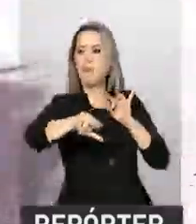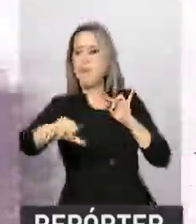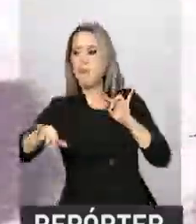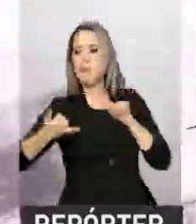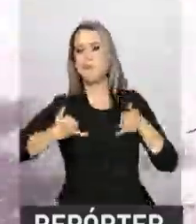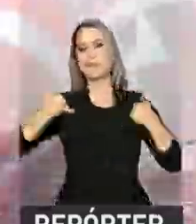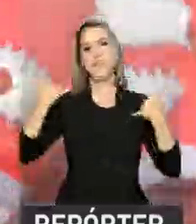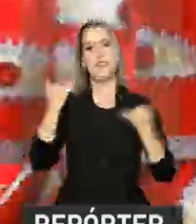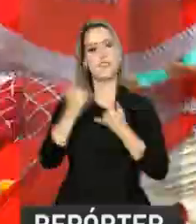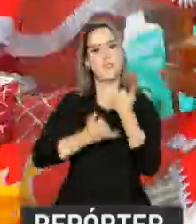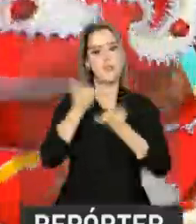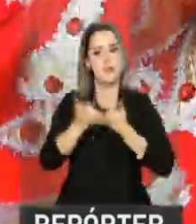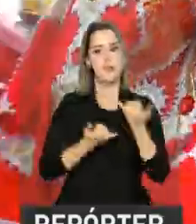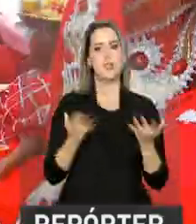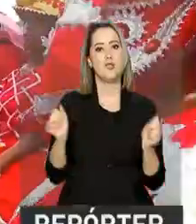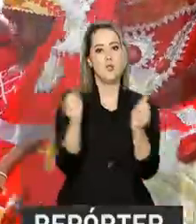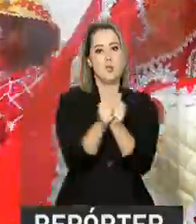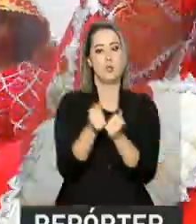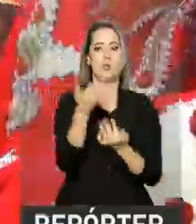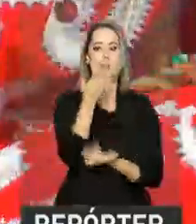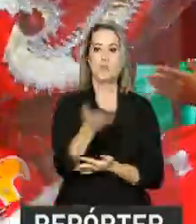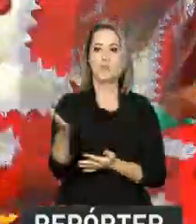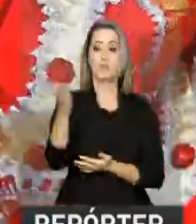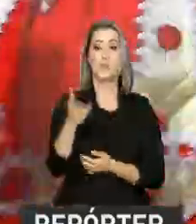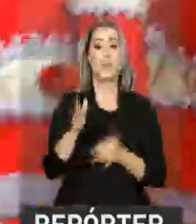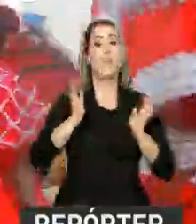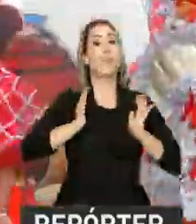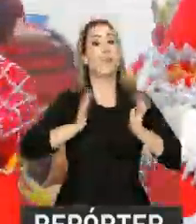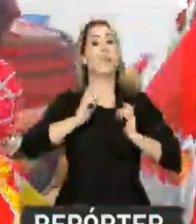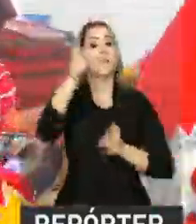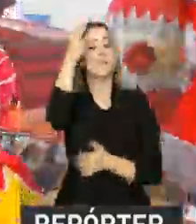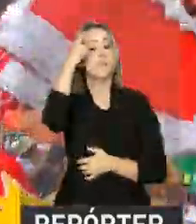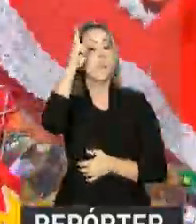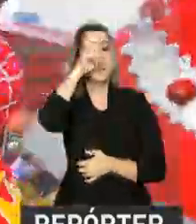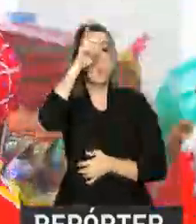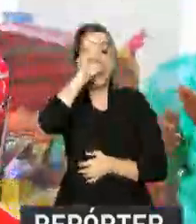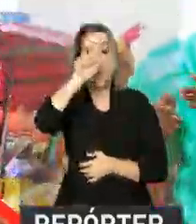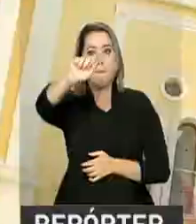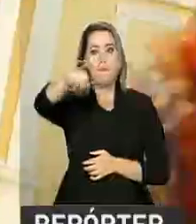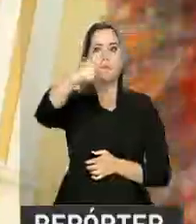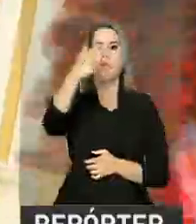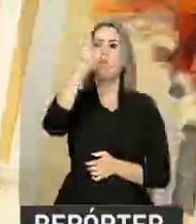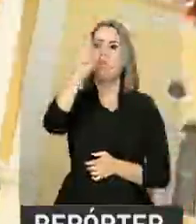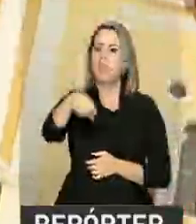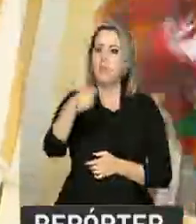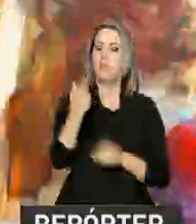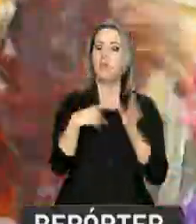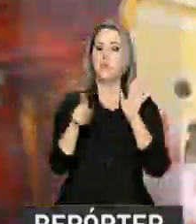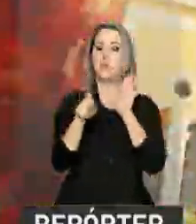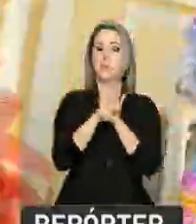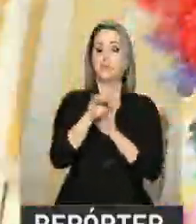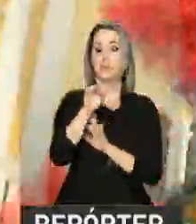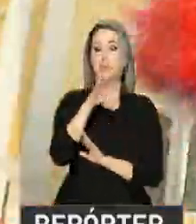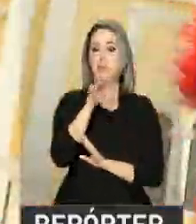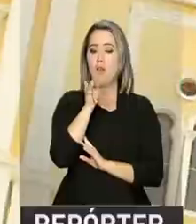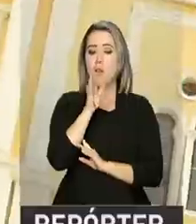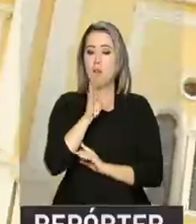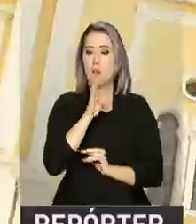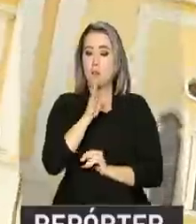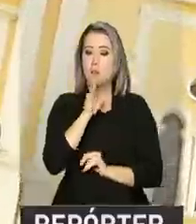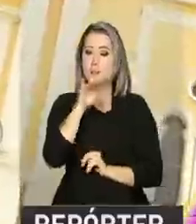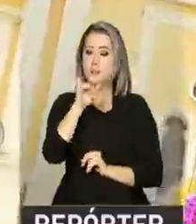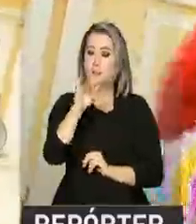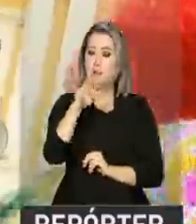de várias brincadeiras. Pela riqueza histórica e simbólica, o maracatu rural é considerado pelo Instituto do Patrimônio Histórico e